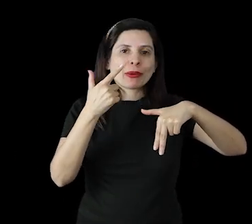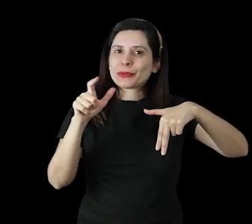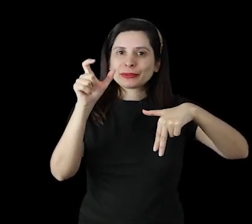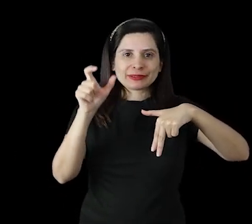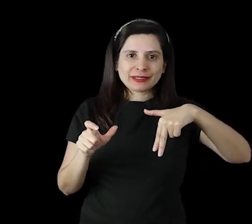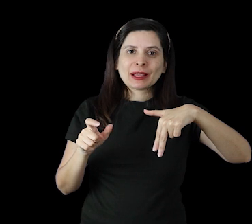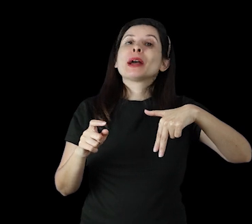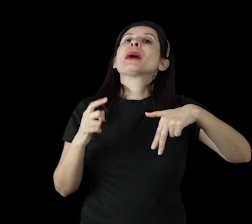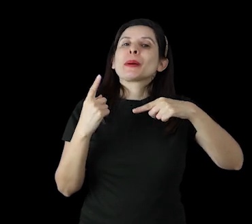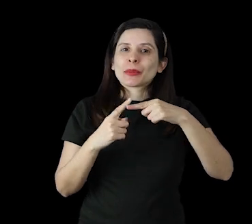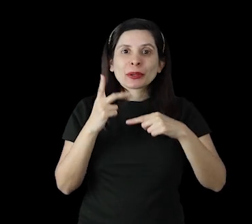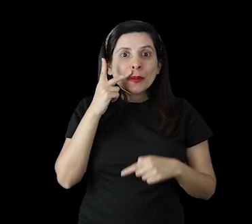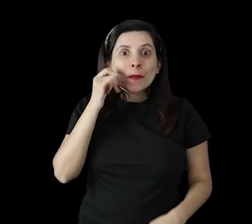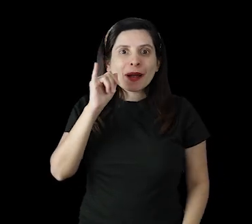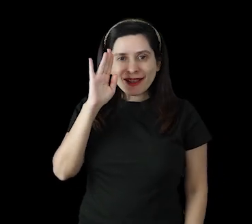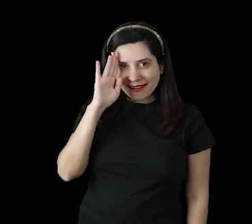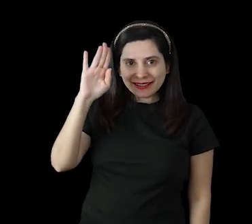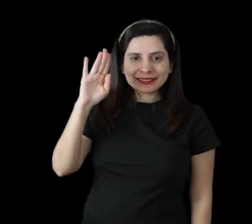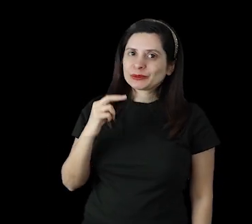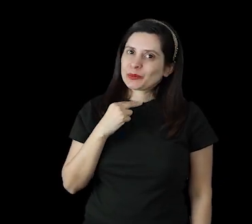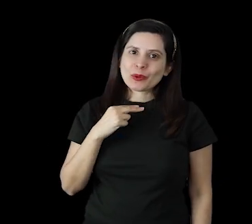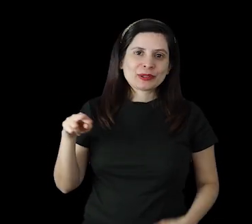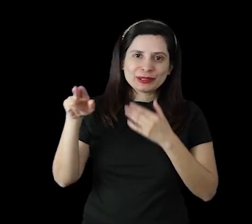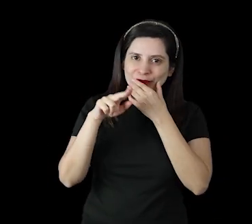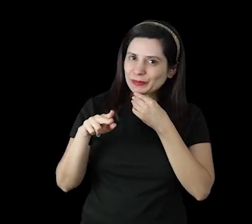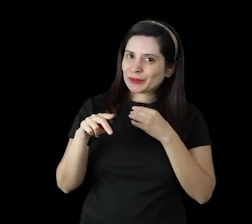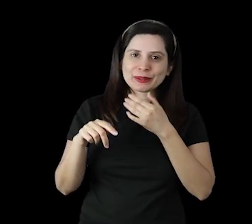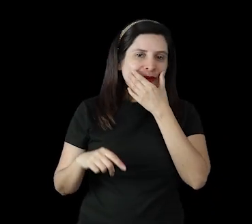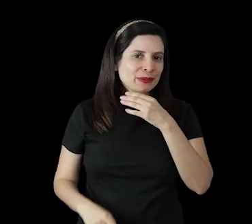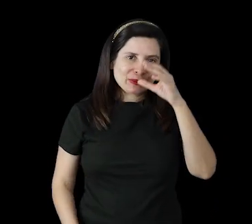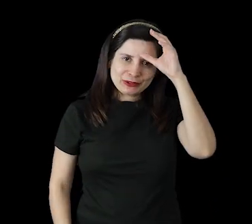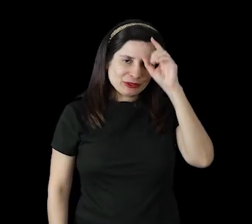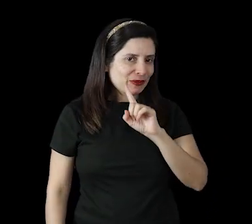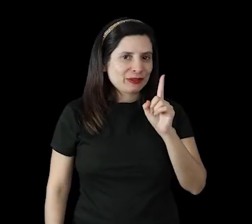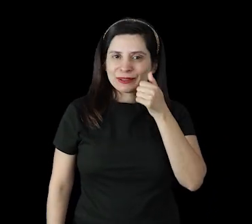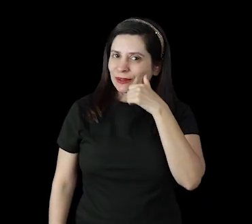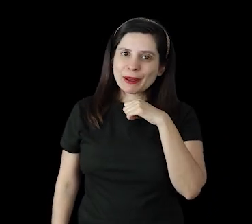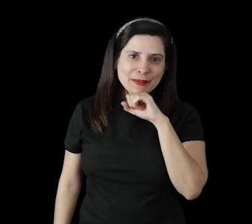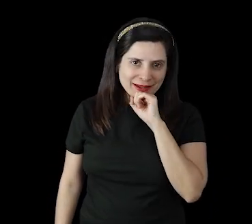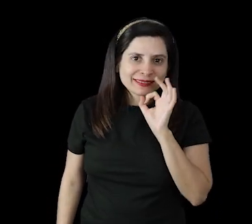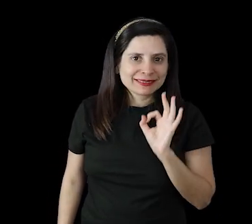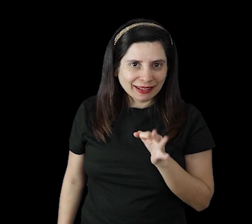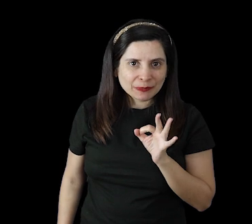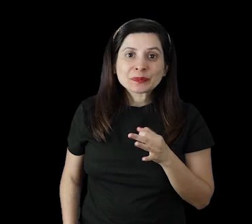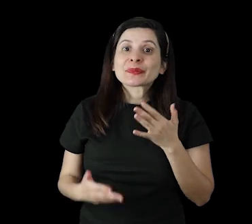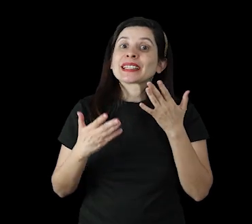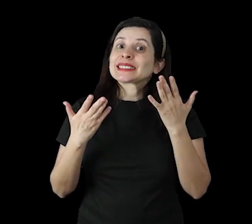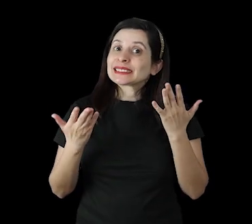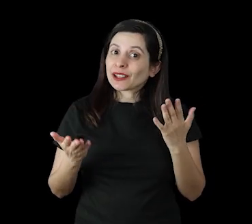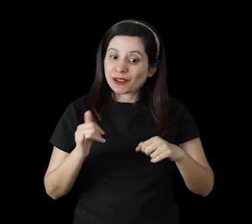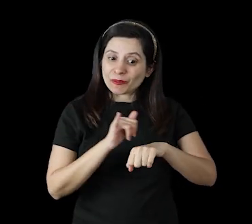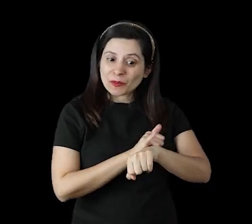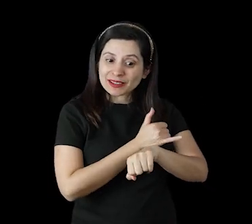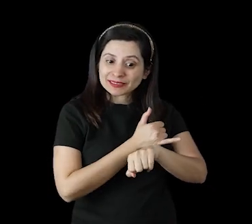porque ele é o protagonista. Não poderia ser o irmão, não poderia ser o tio e não poderia ser a mãe, né. Então é um esquema